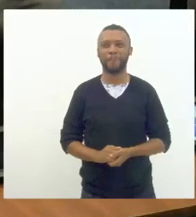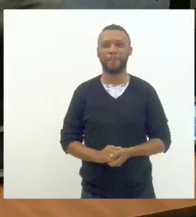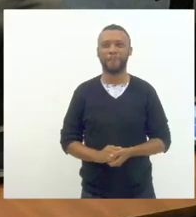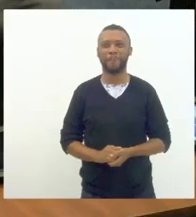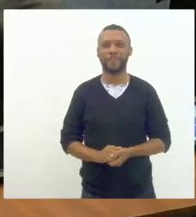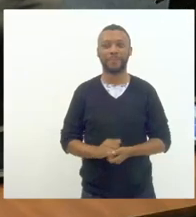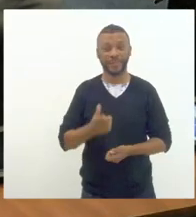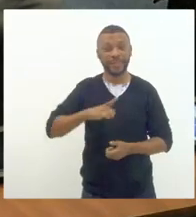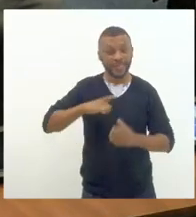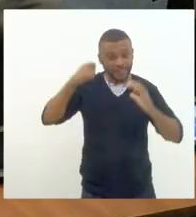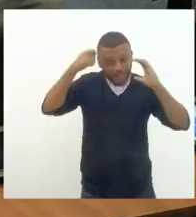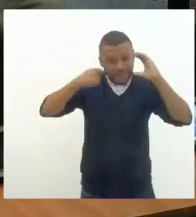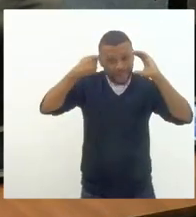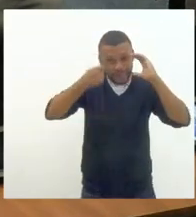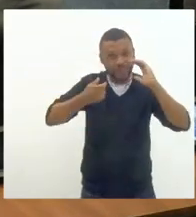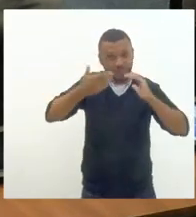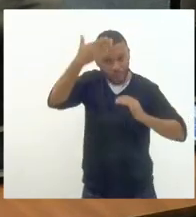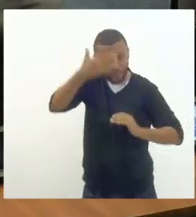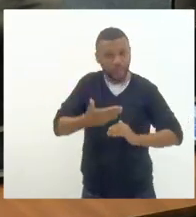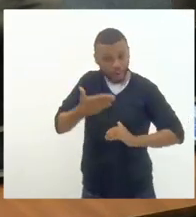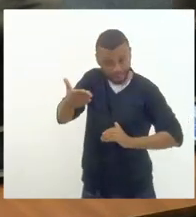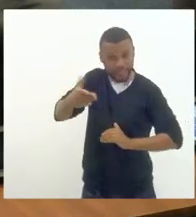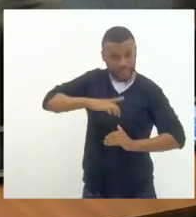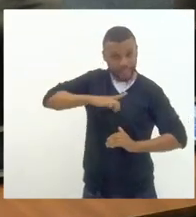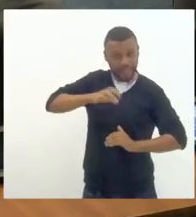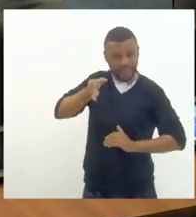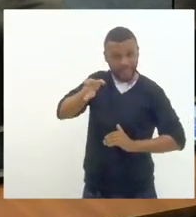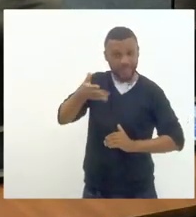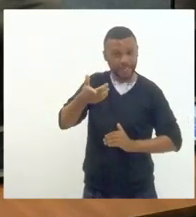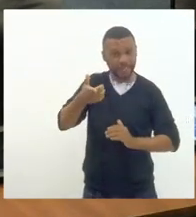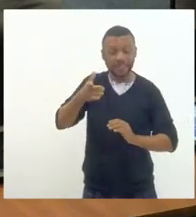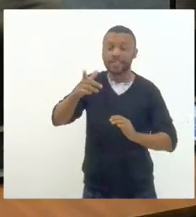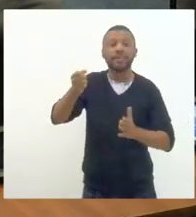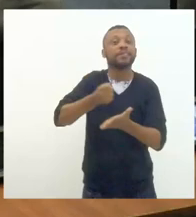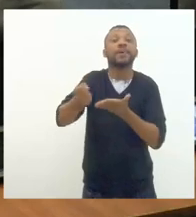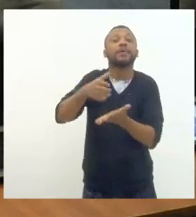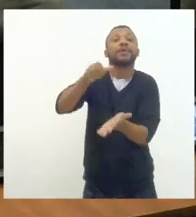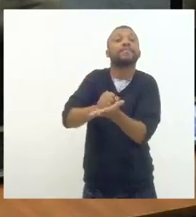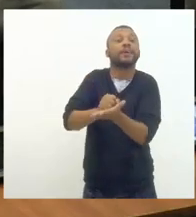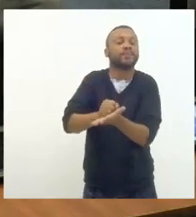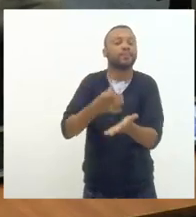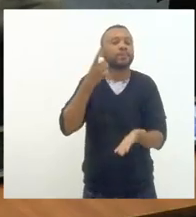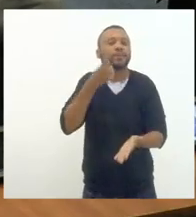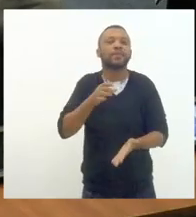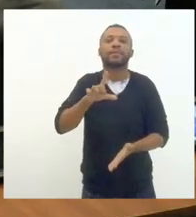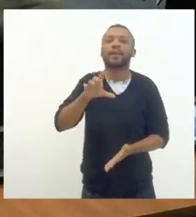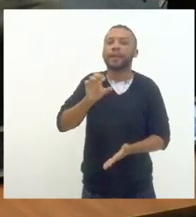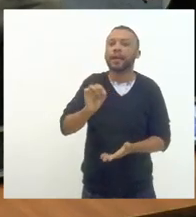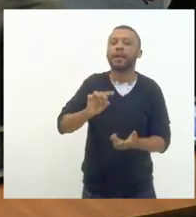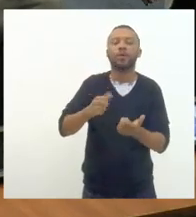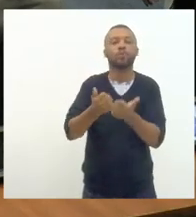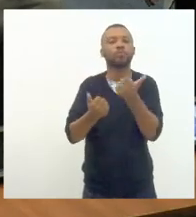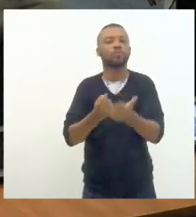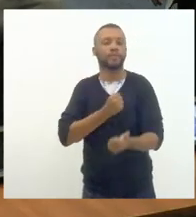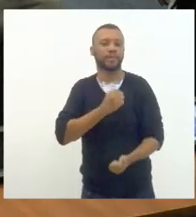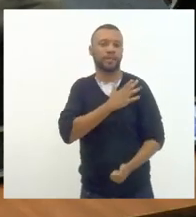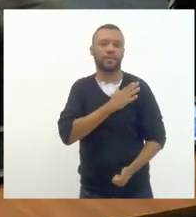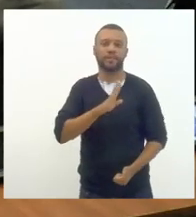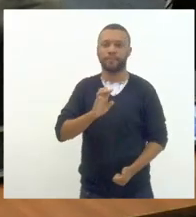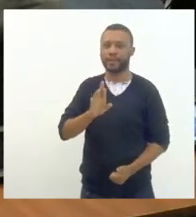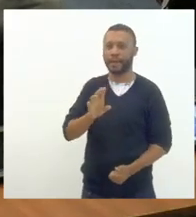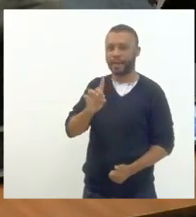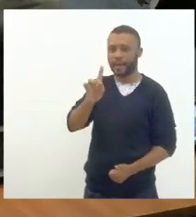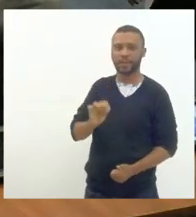Tem vídeo. Tem vídeo, tá gravado. Deputado Léo, deputado subtenente Bernardo.